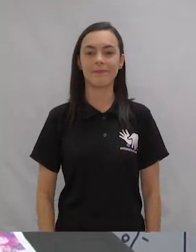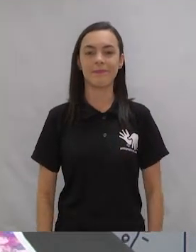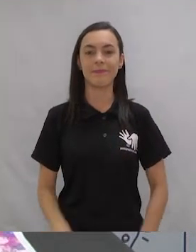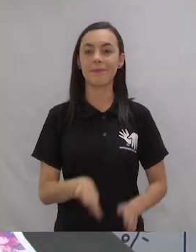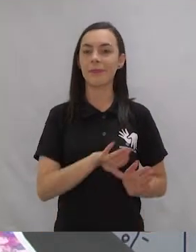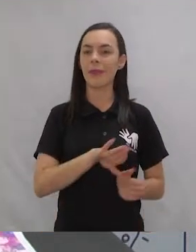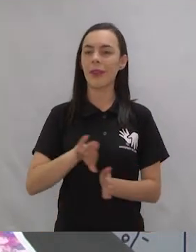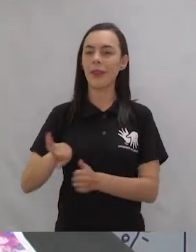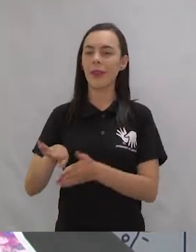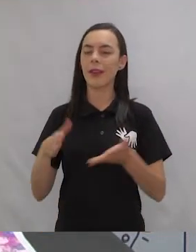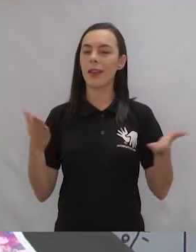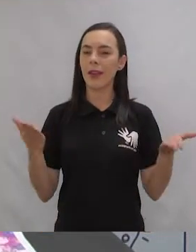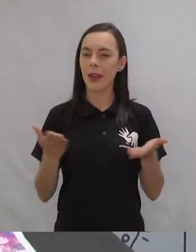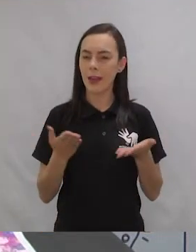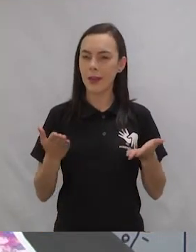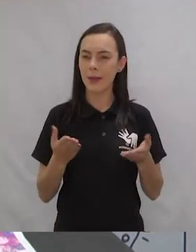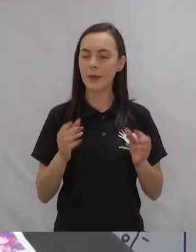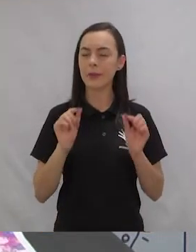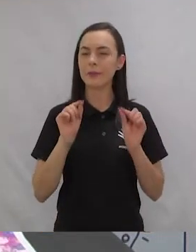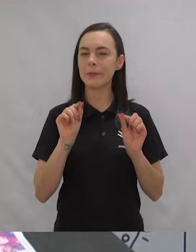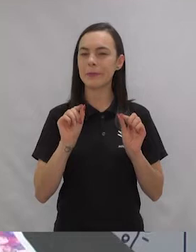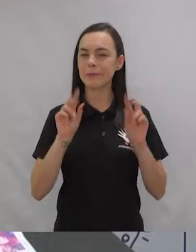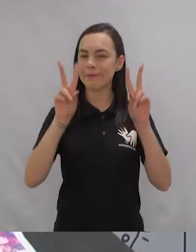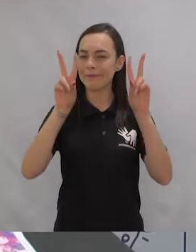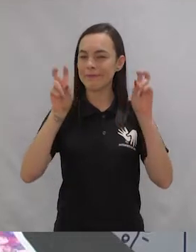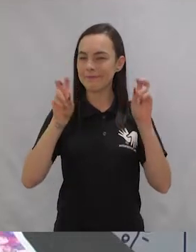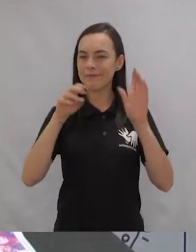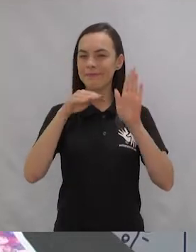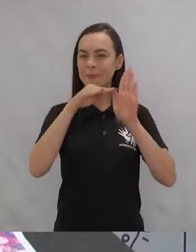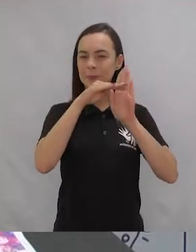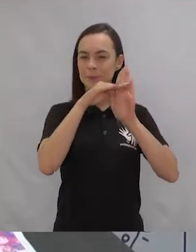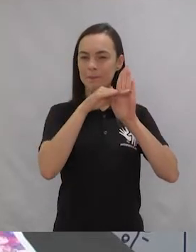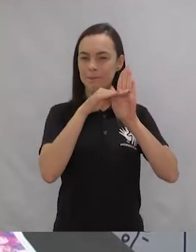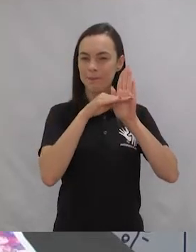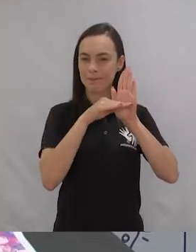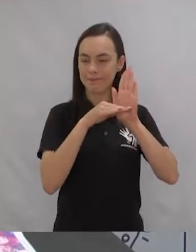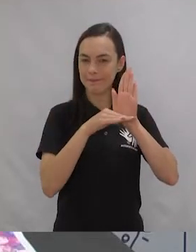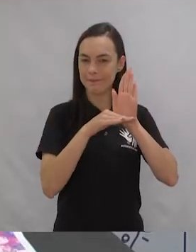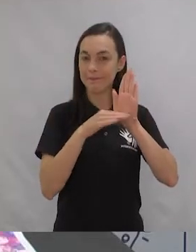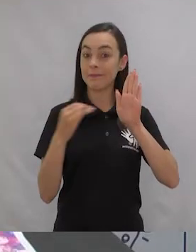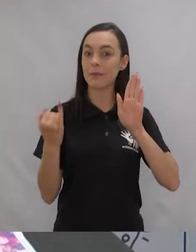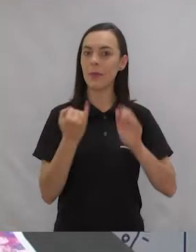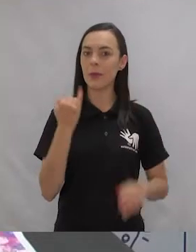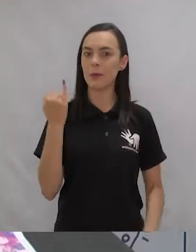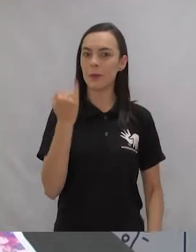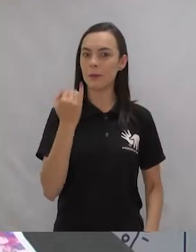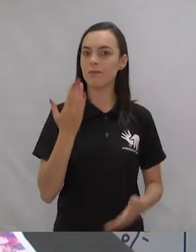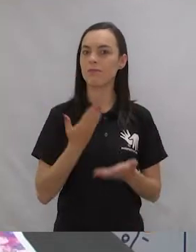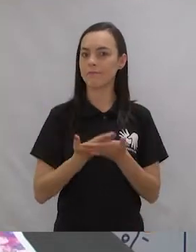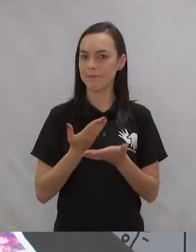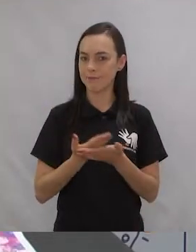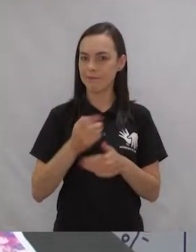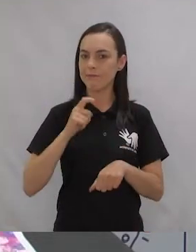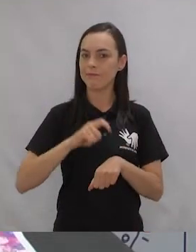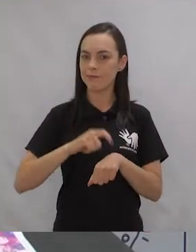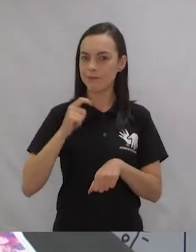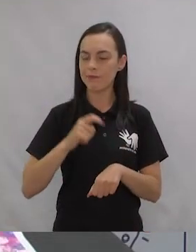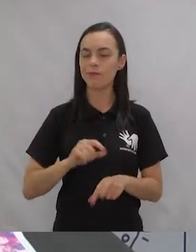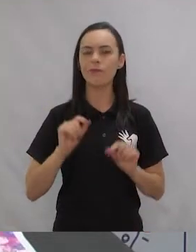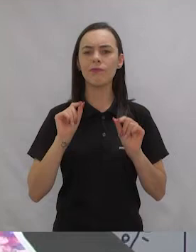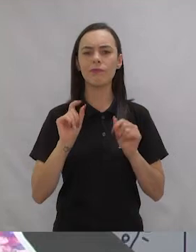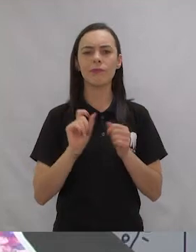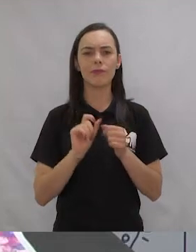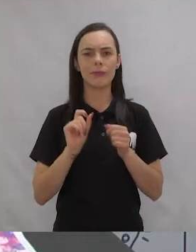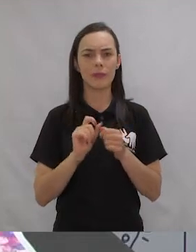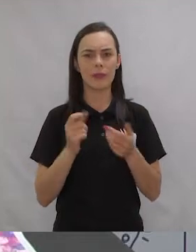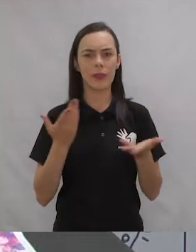Agora, nós vamos falar da nossa rotina, que é muito importante no momento de estudo. O que nós temos